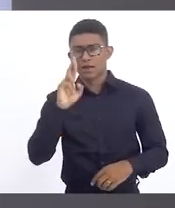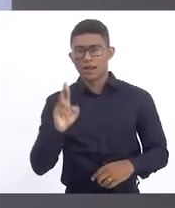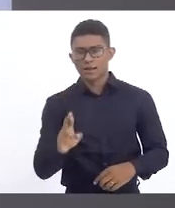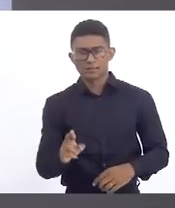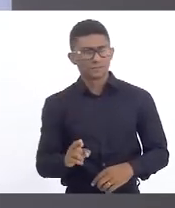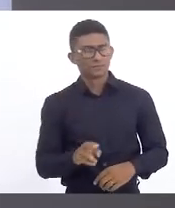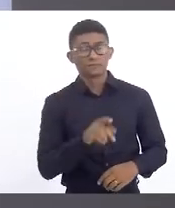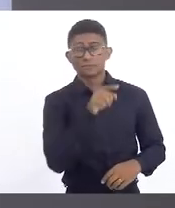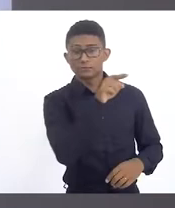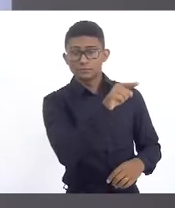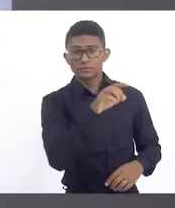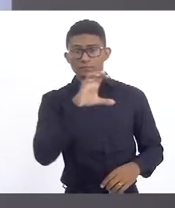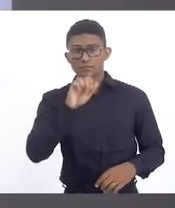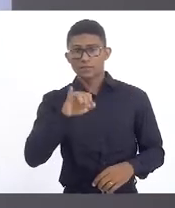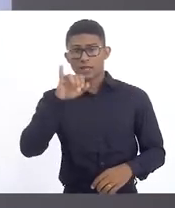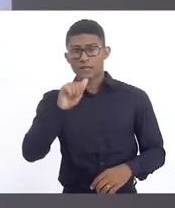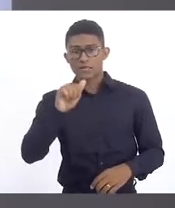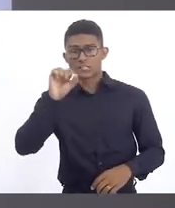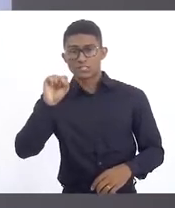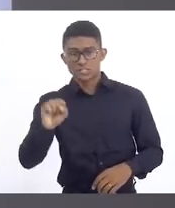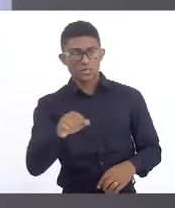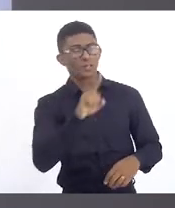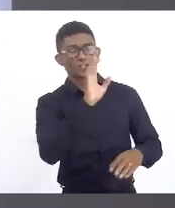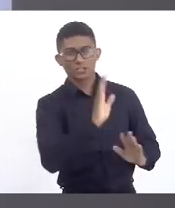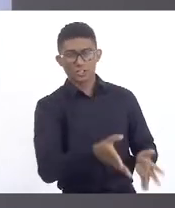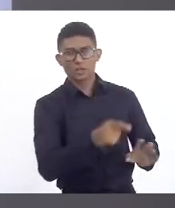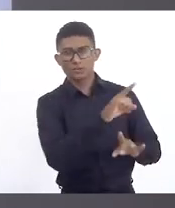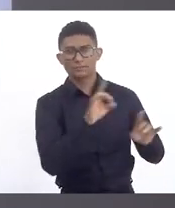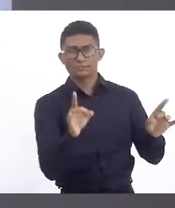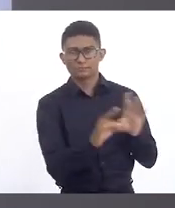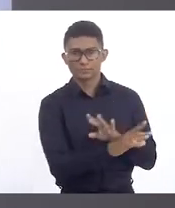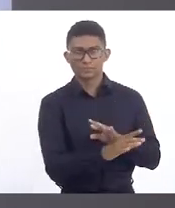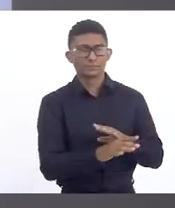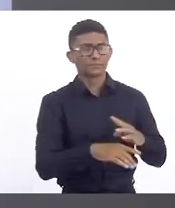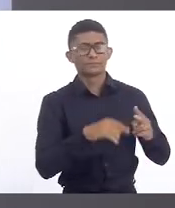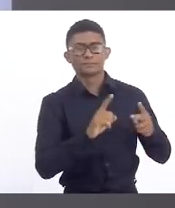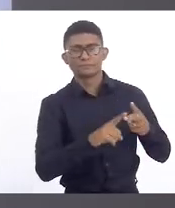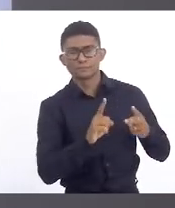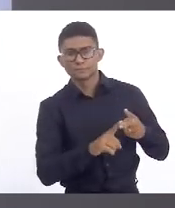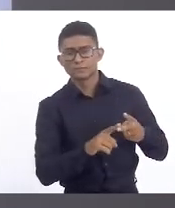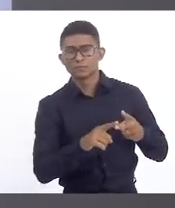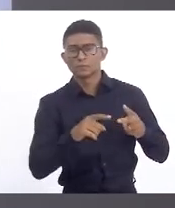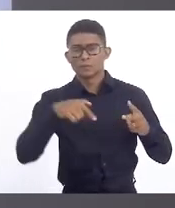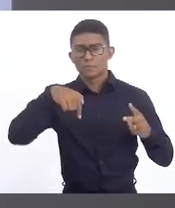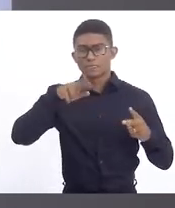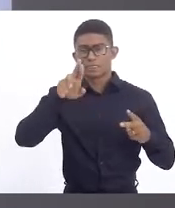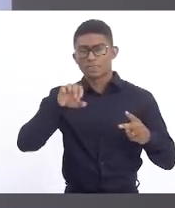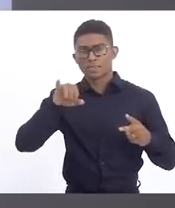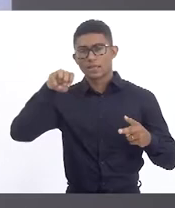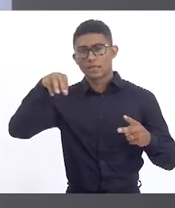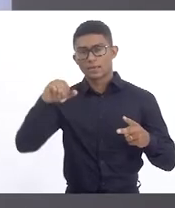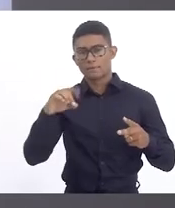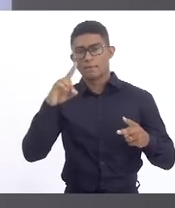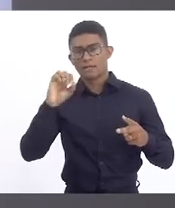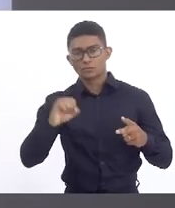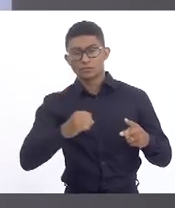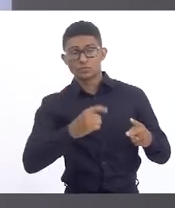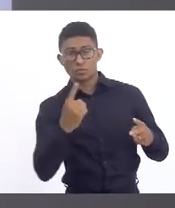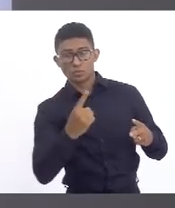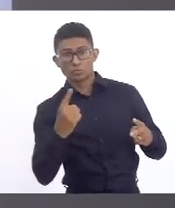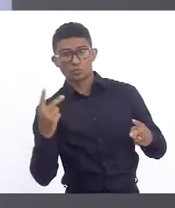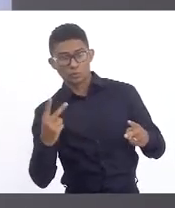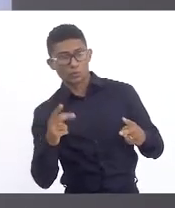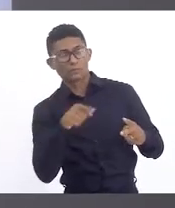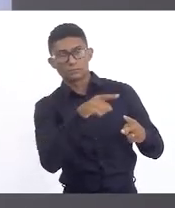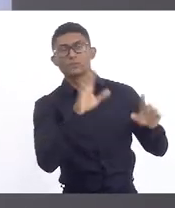Caxias, subedutora, Paulavo Bilac, já está concluída. Nós fizemos o sistema Queimados, Queimados 2, que a gente chama de Queimados 2, e Camburi,